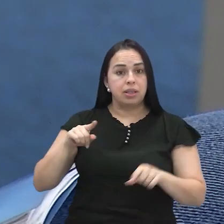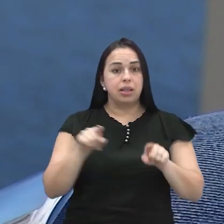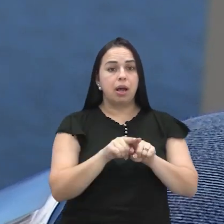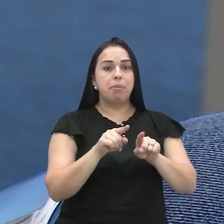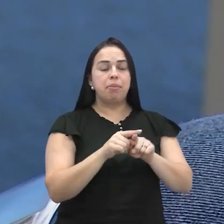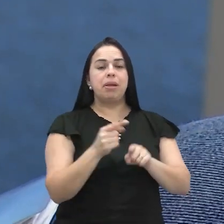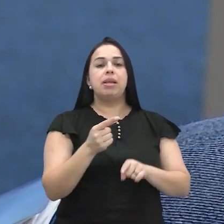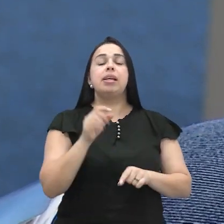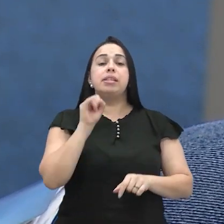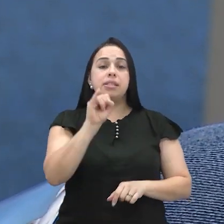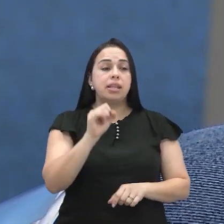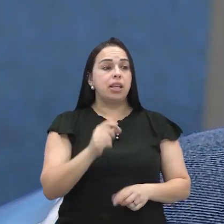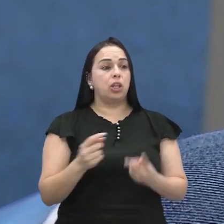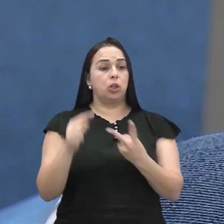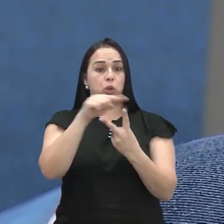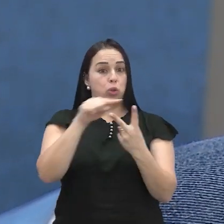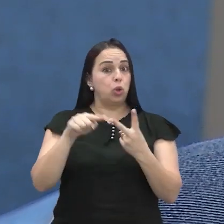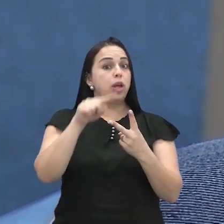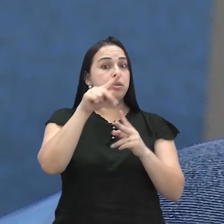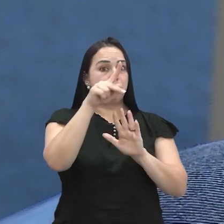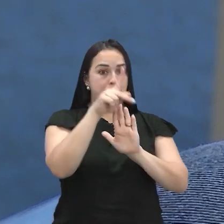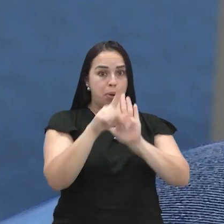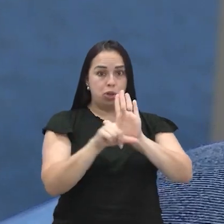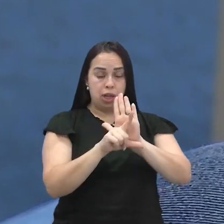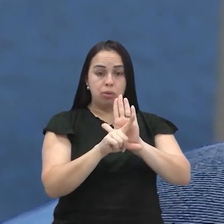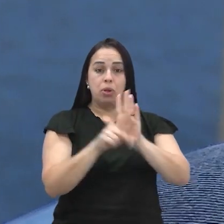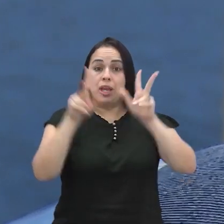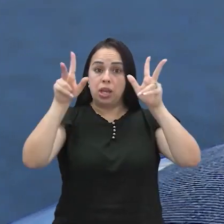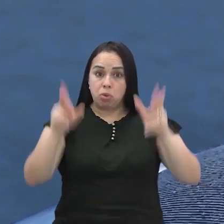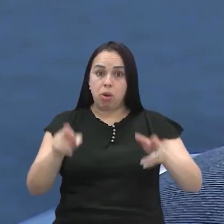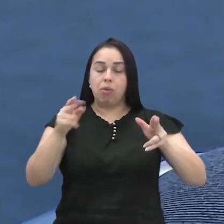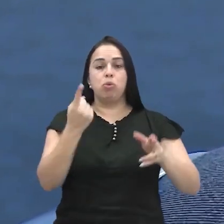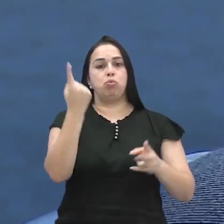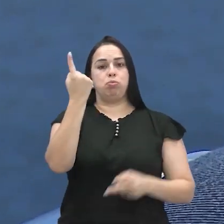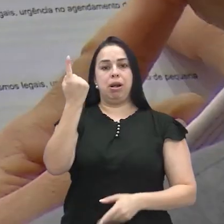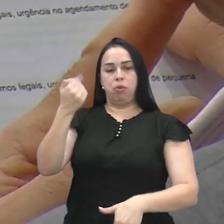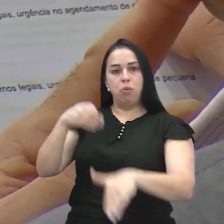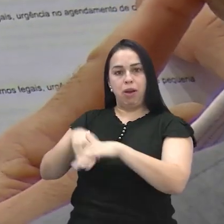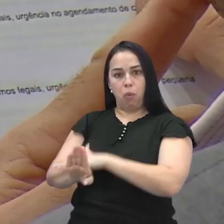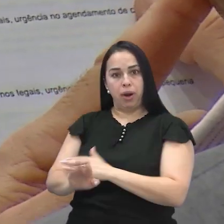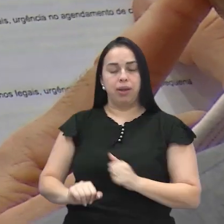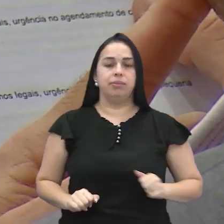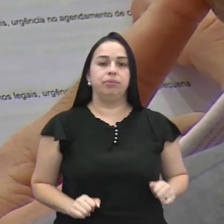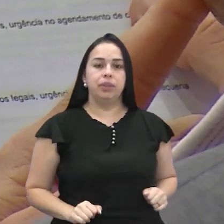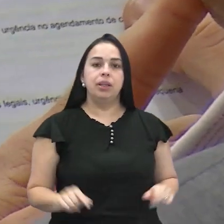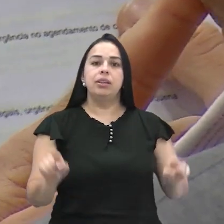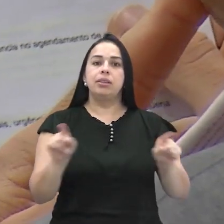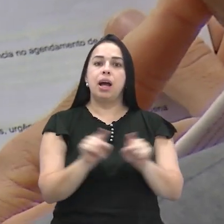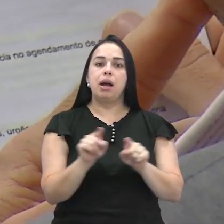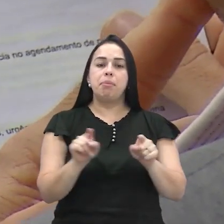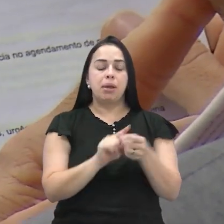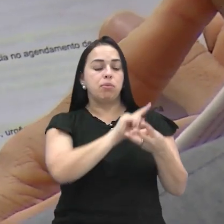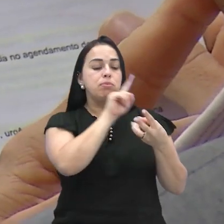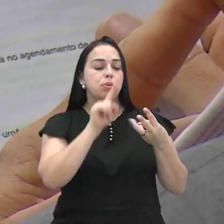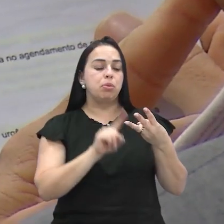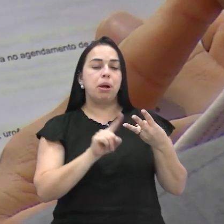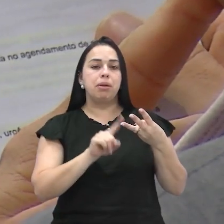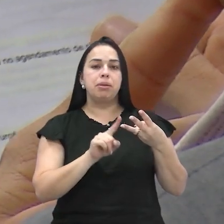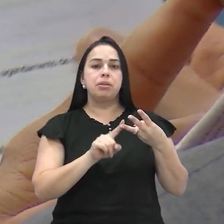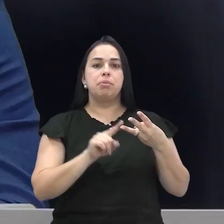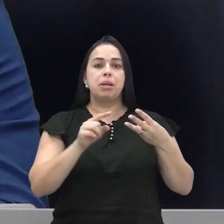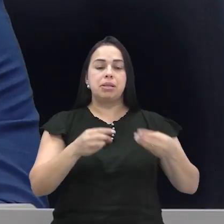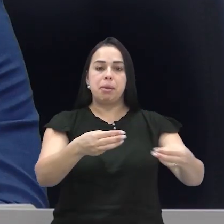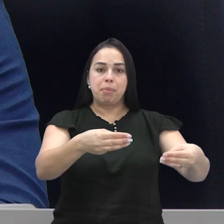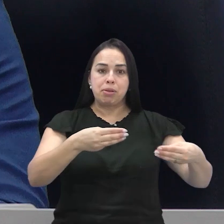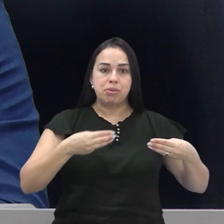arquivamento de propostas quando houver outra com o mesmo conteúdo ou objetivo. A resolução também cria um capítulo